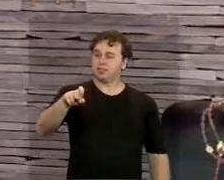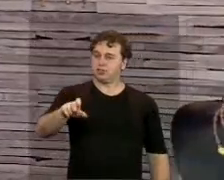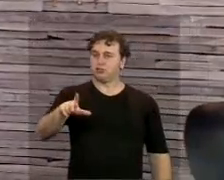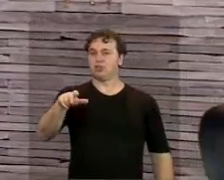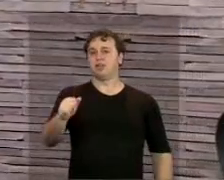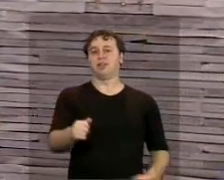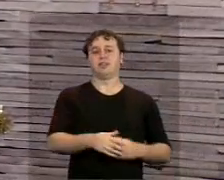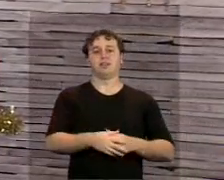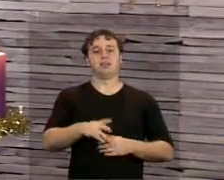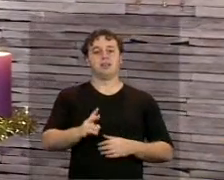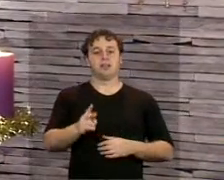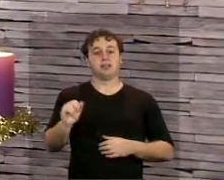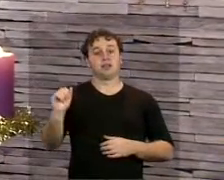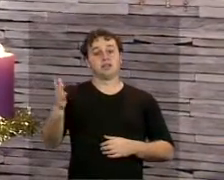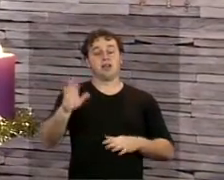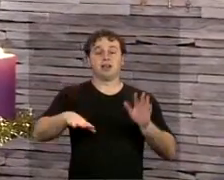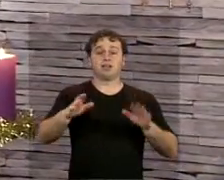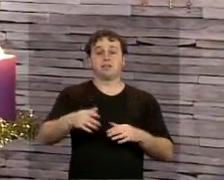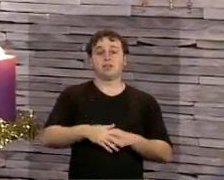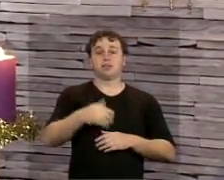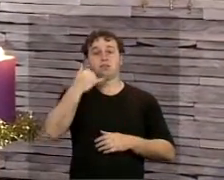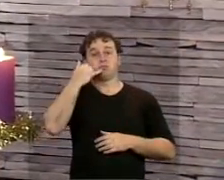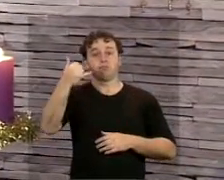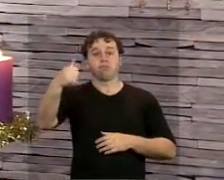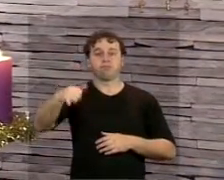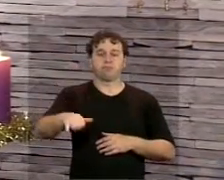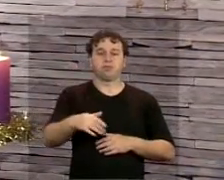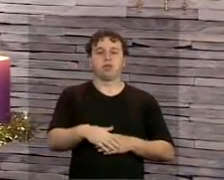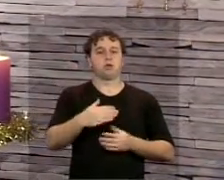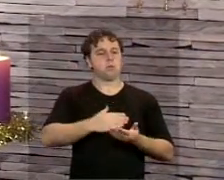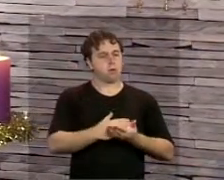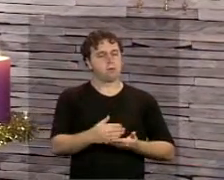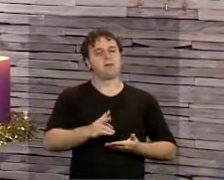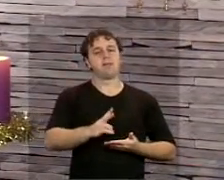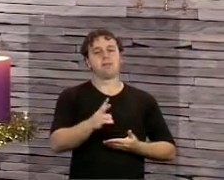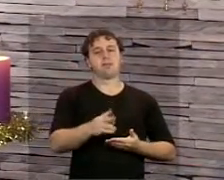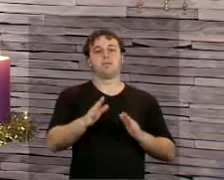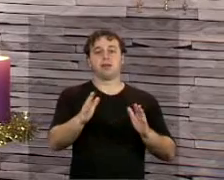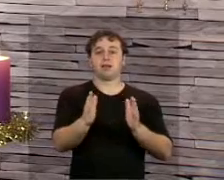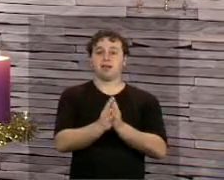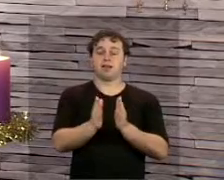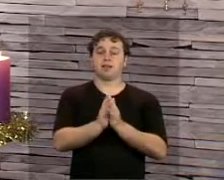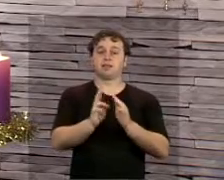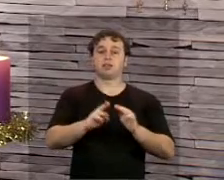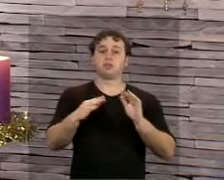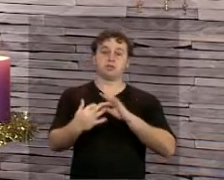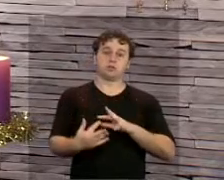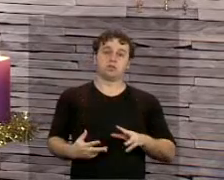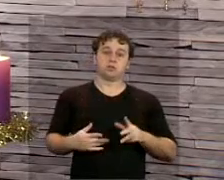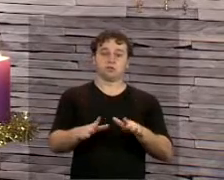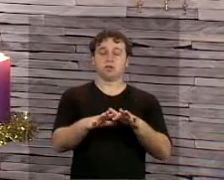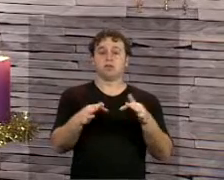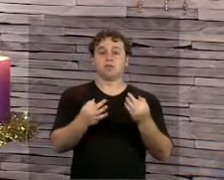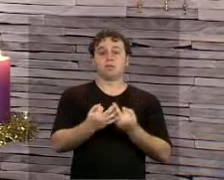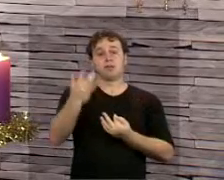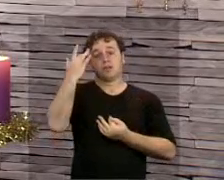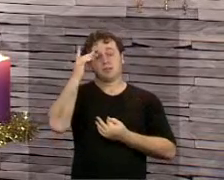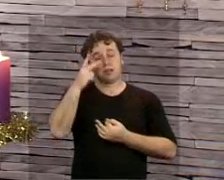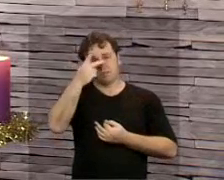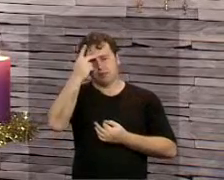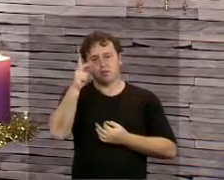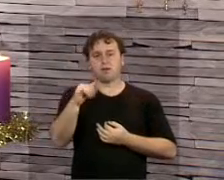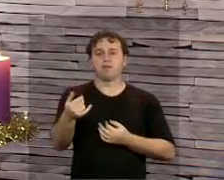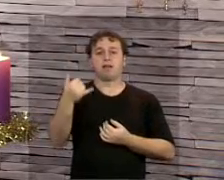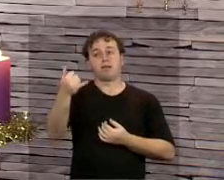que acontece de cair a ligação no começo, eu automaticamente já rezo pela família, porque eu não sei se a pessoa vai atender. E